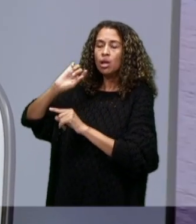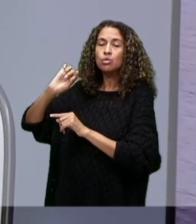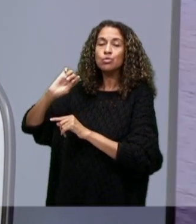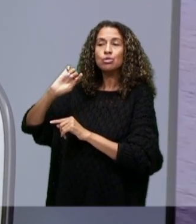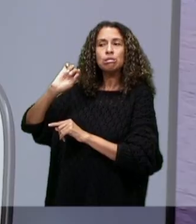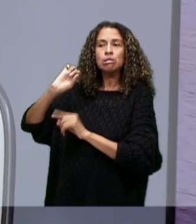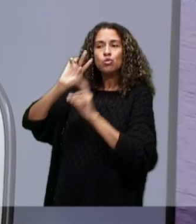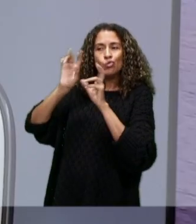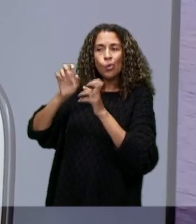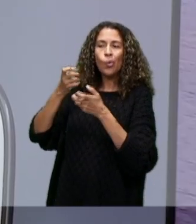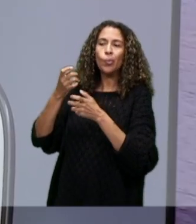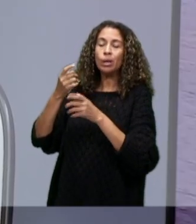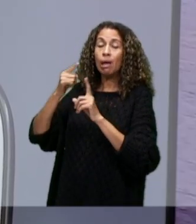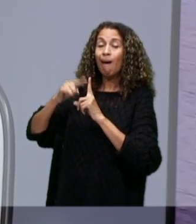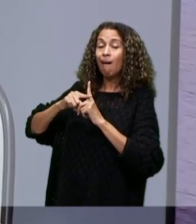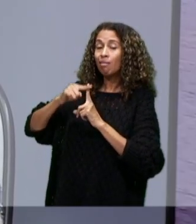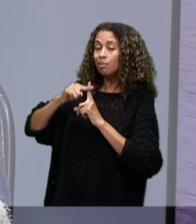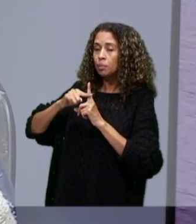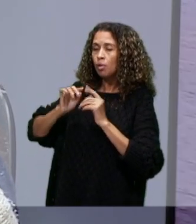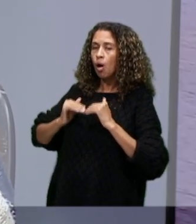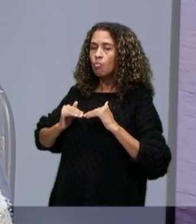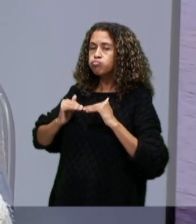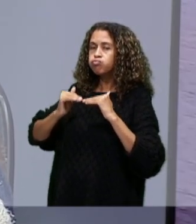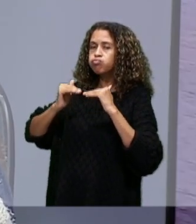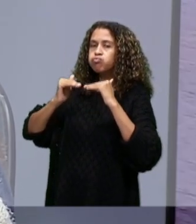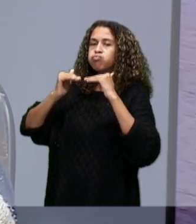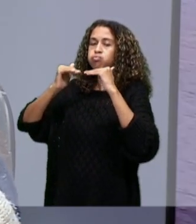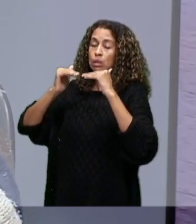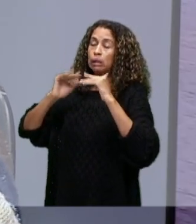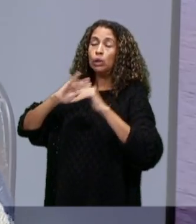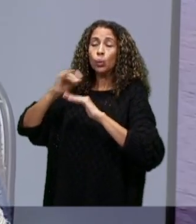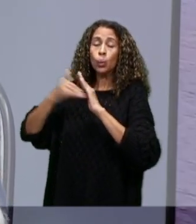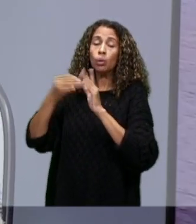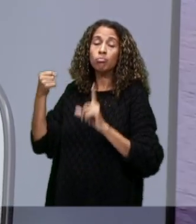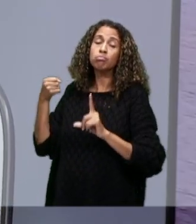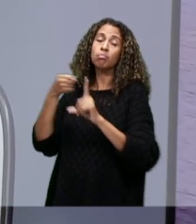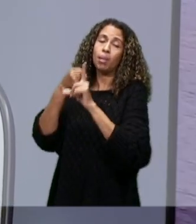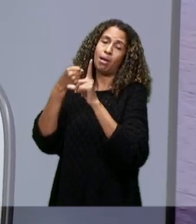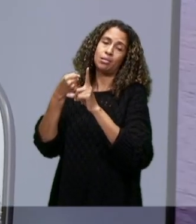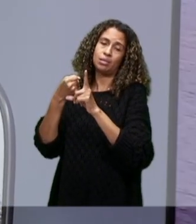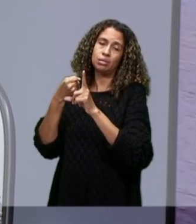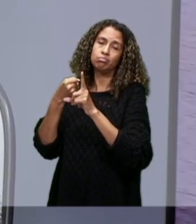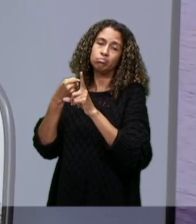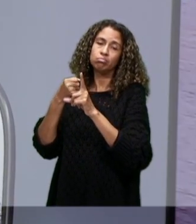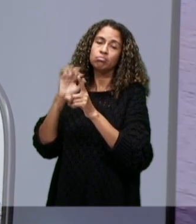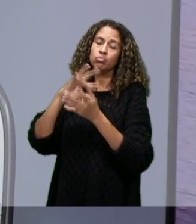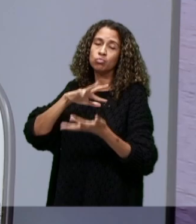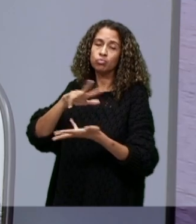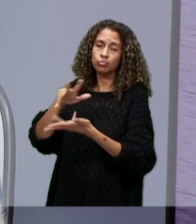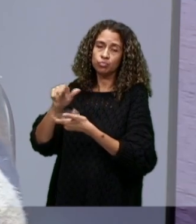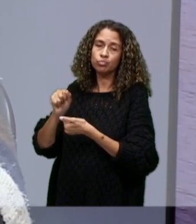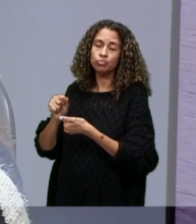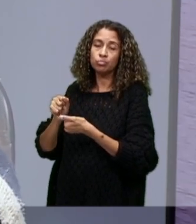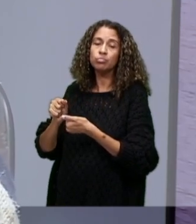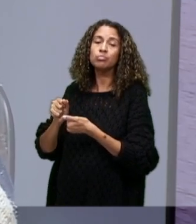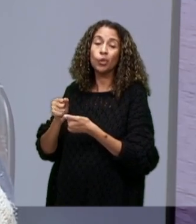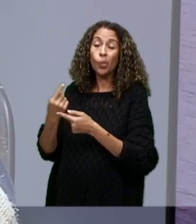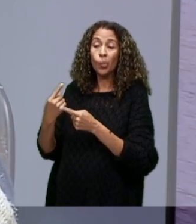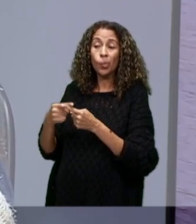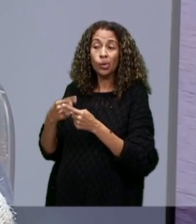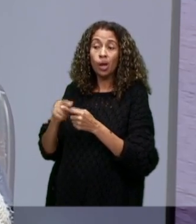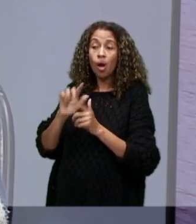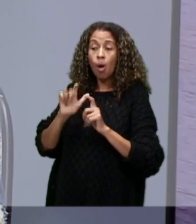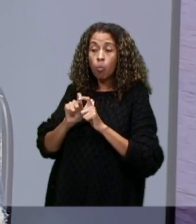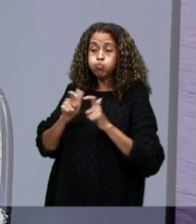da questão do aumento da temperatura, tudo que impacta, né? Nessa estrutura que é um ecossistema muito gigantesco